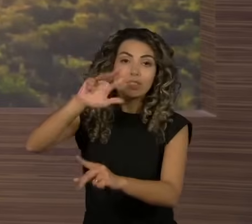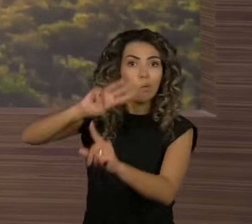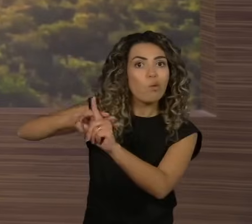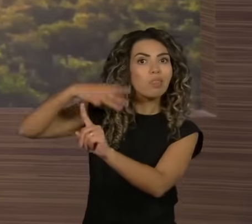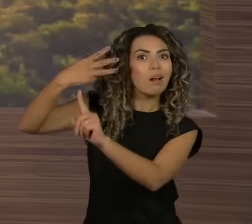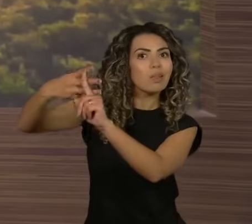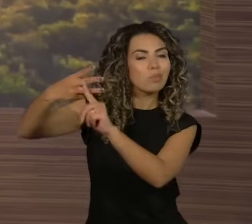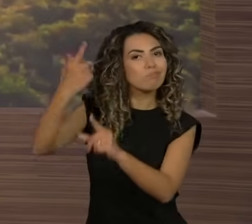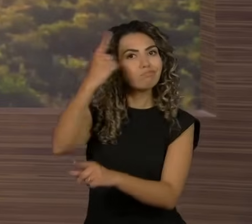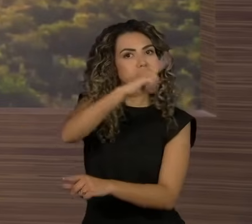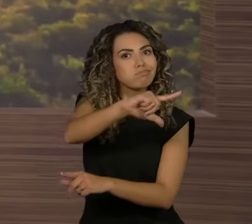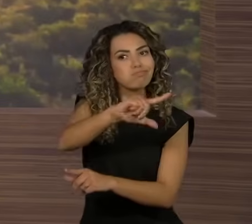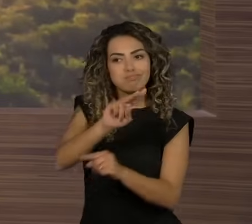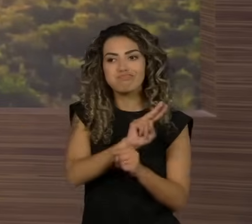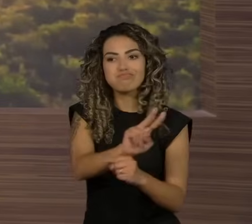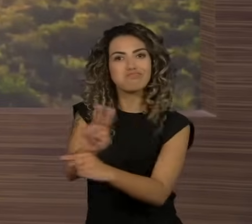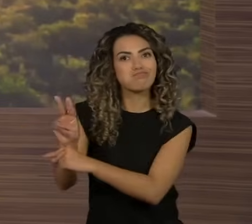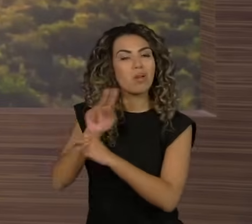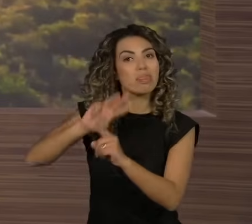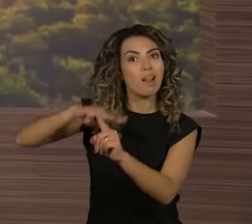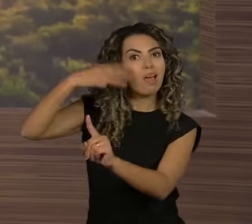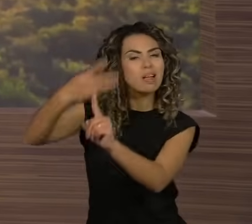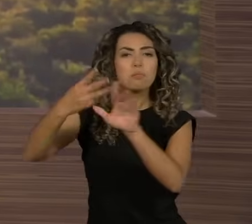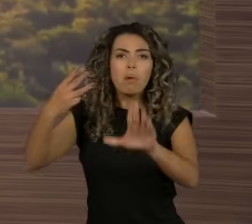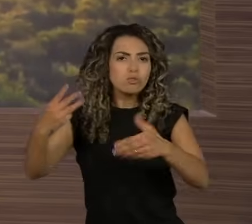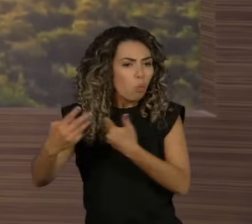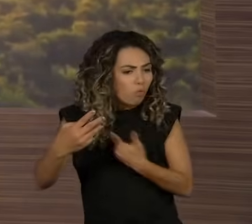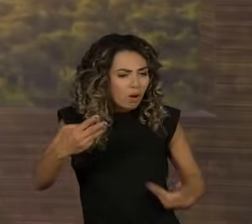para mantê-las ainda é baixo.